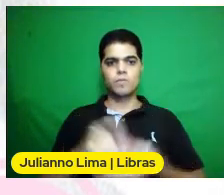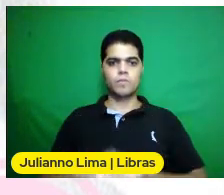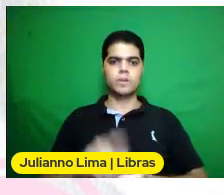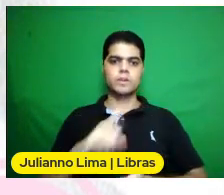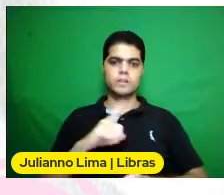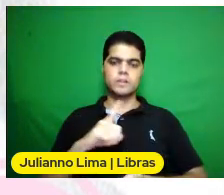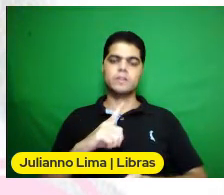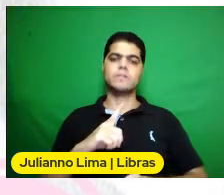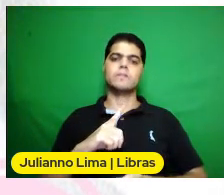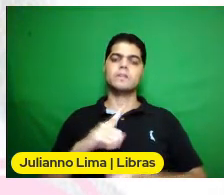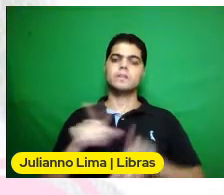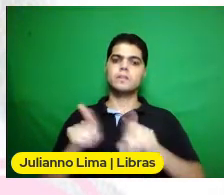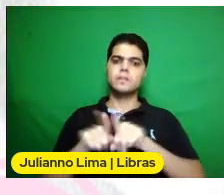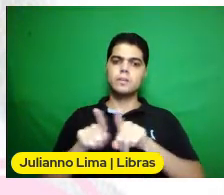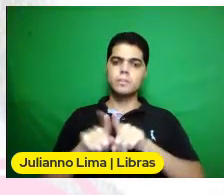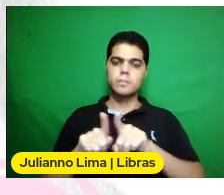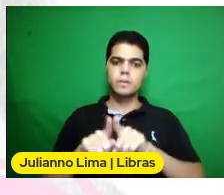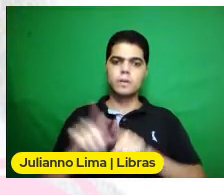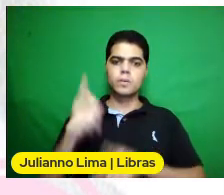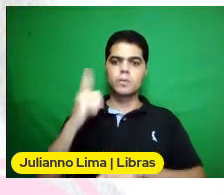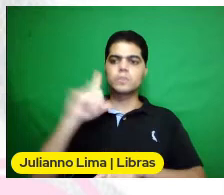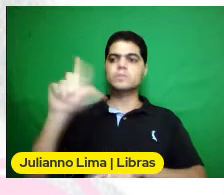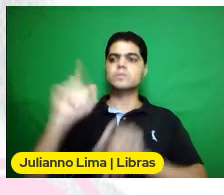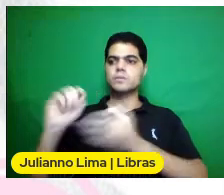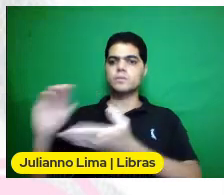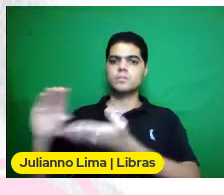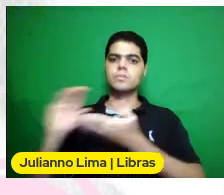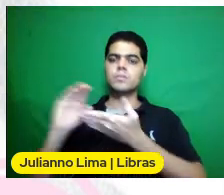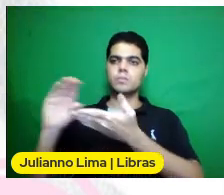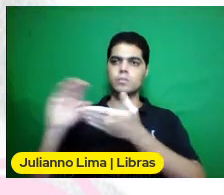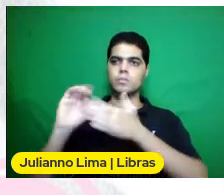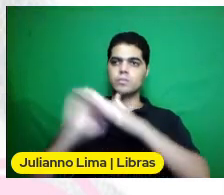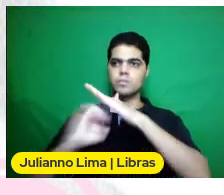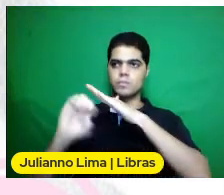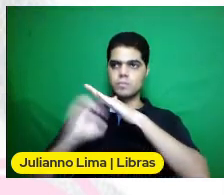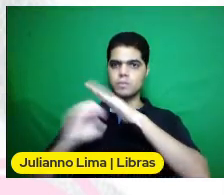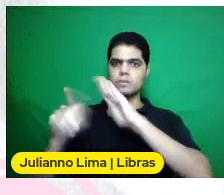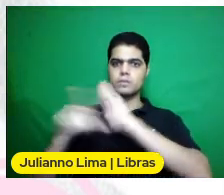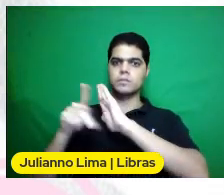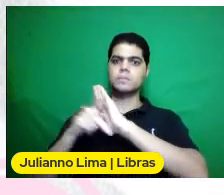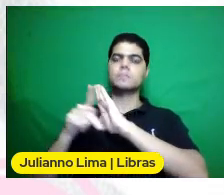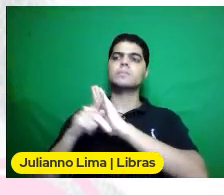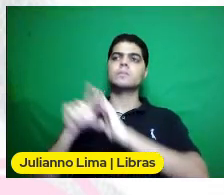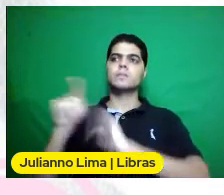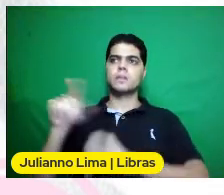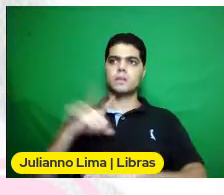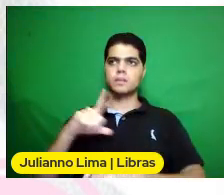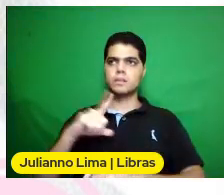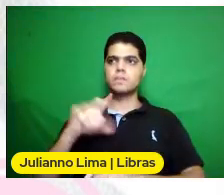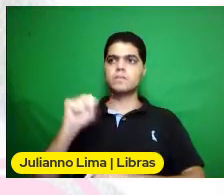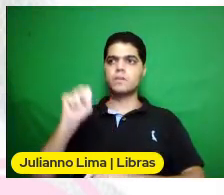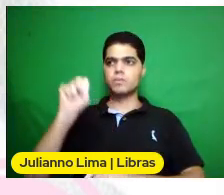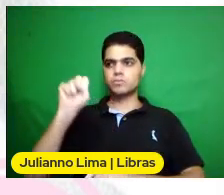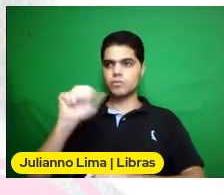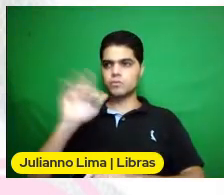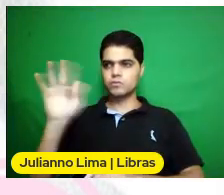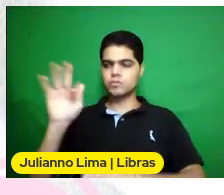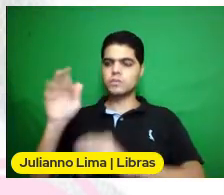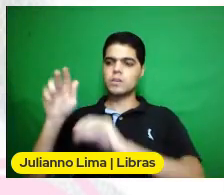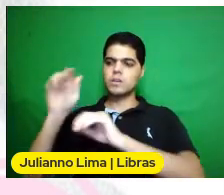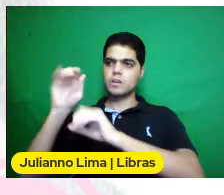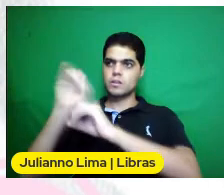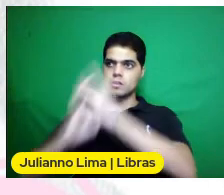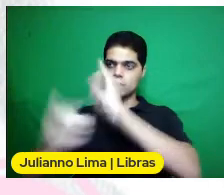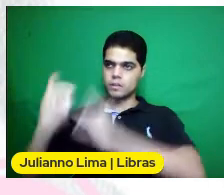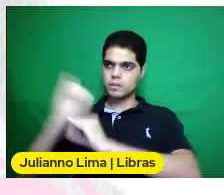ganhando um patrocínio de uma empresa de Singapura, que é um software que a gente usa, e através desse software tem um traço, tem uma